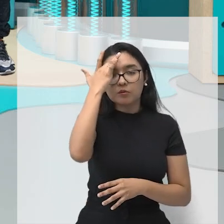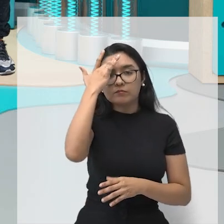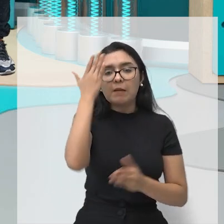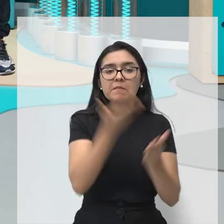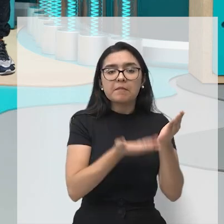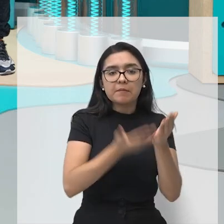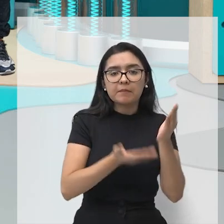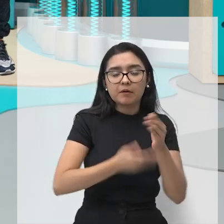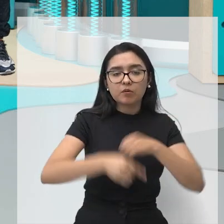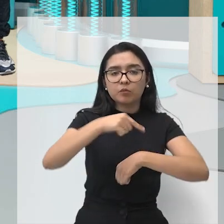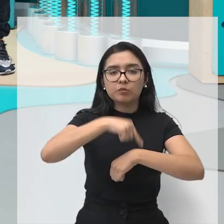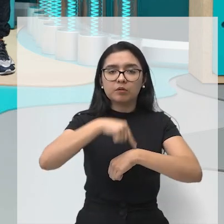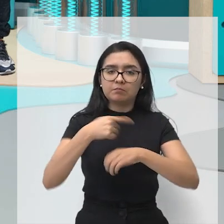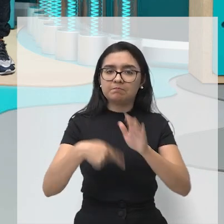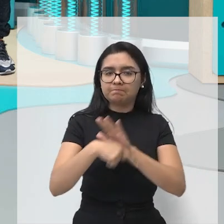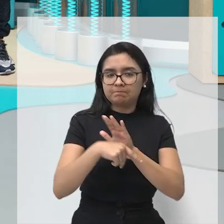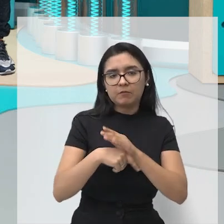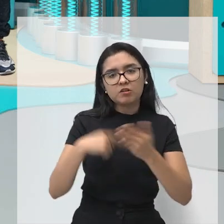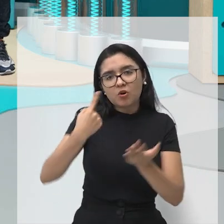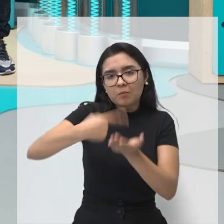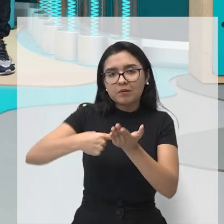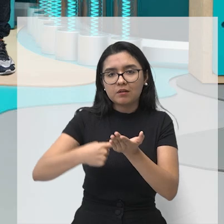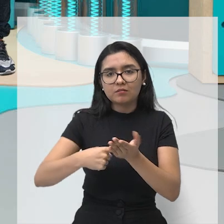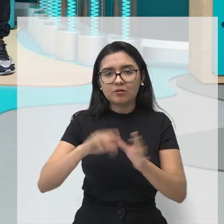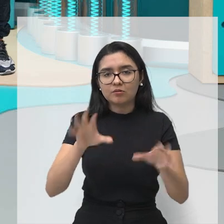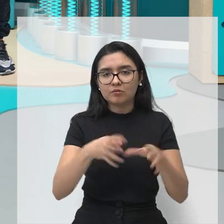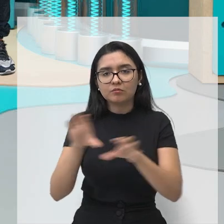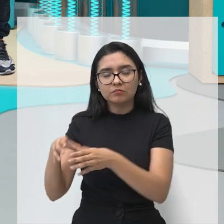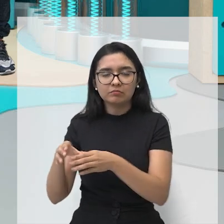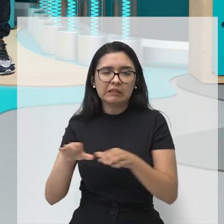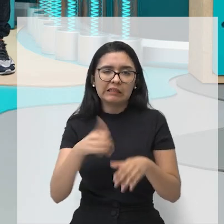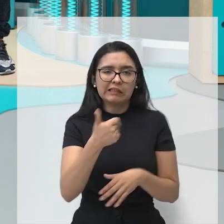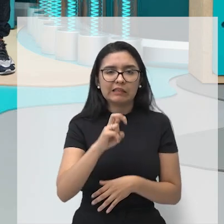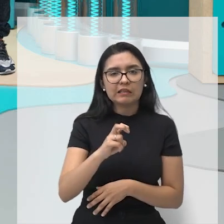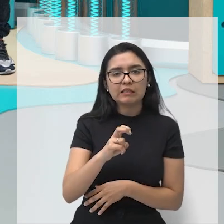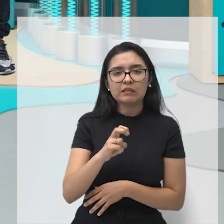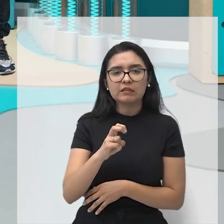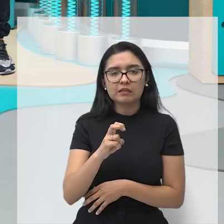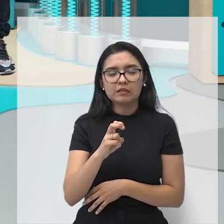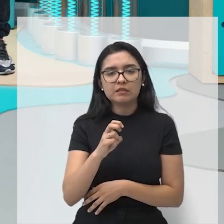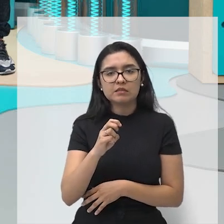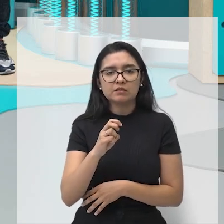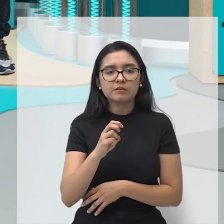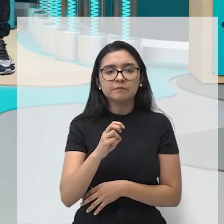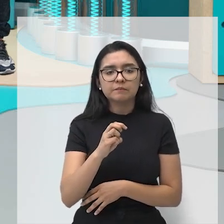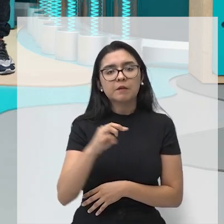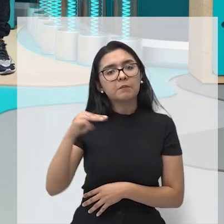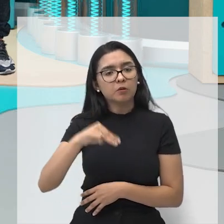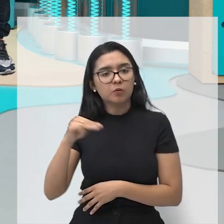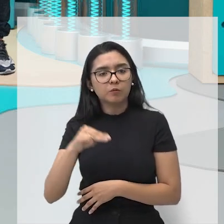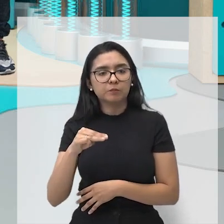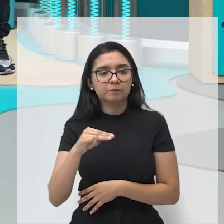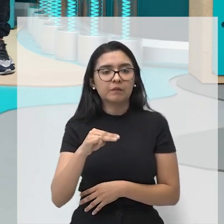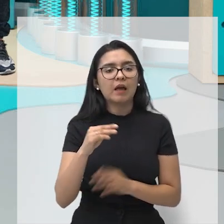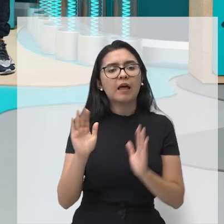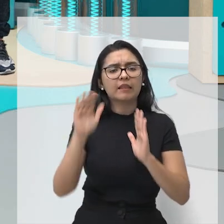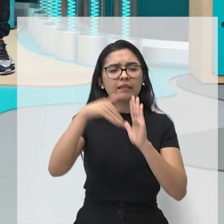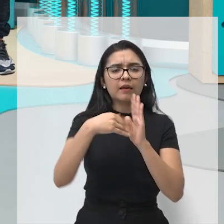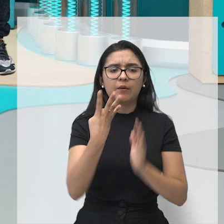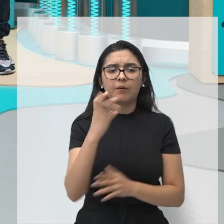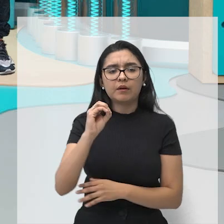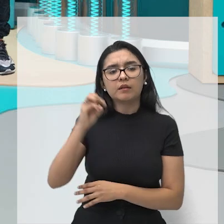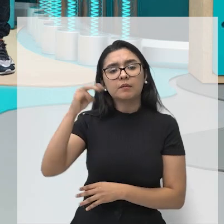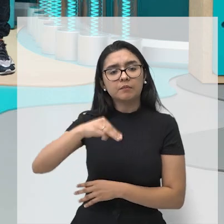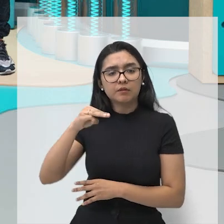tempo pré-estabelecido ali entre eles, normalmente entre 15 e 40 minutos, para que